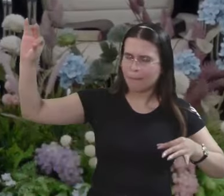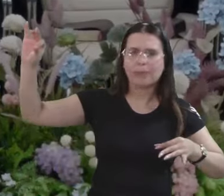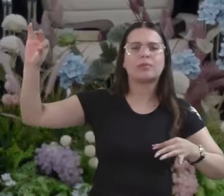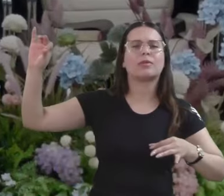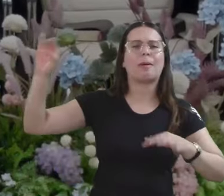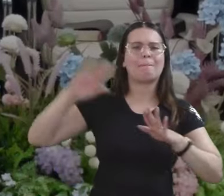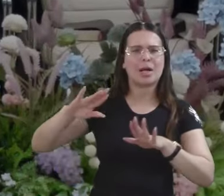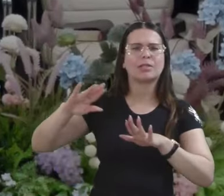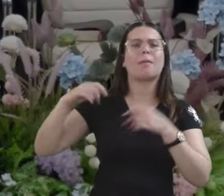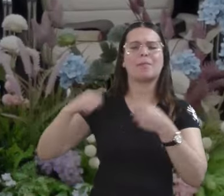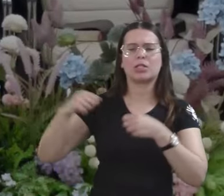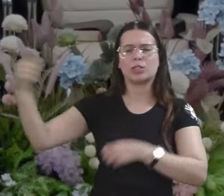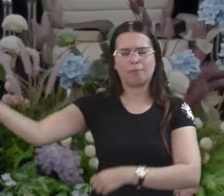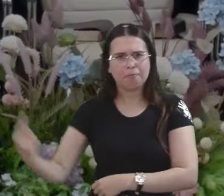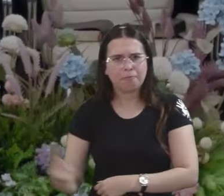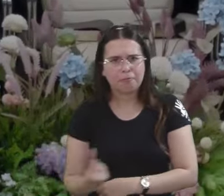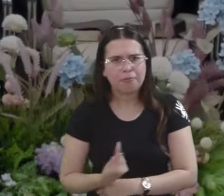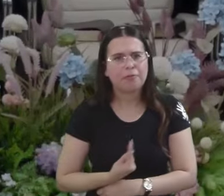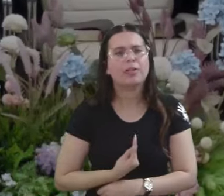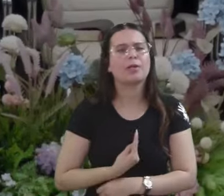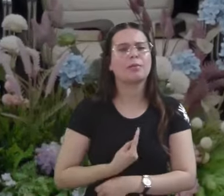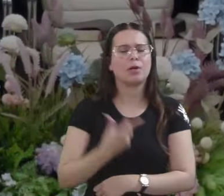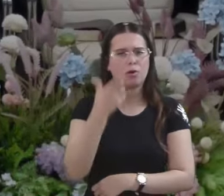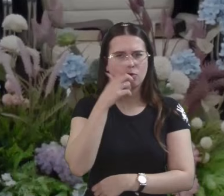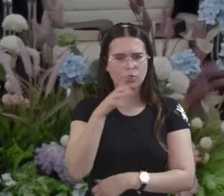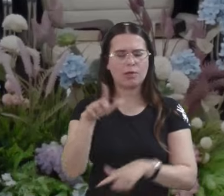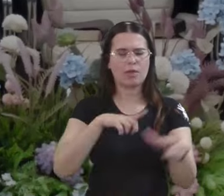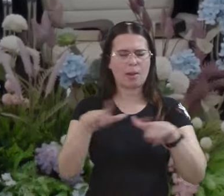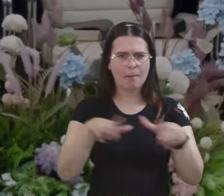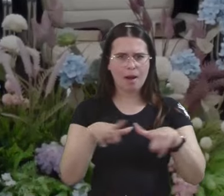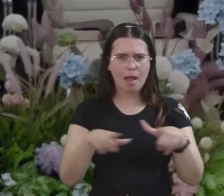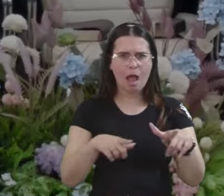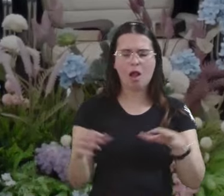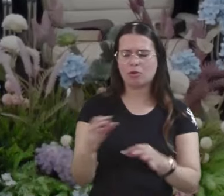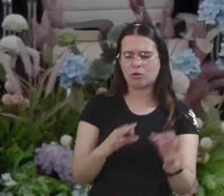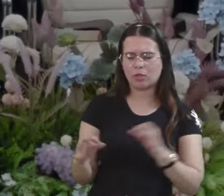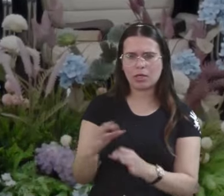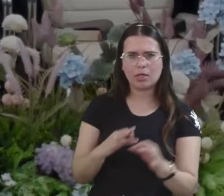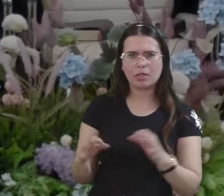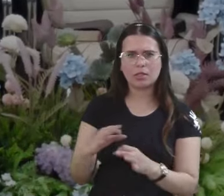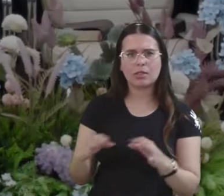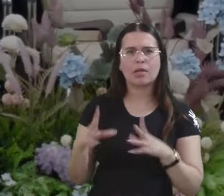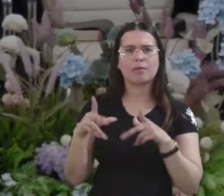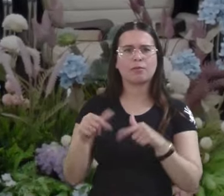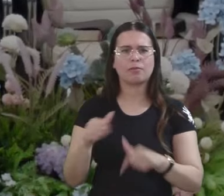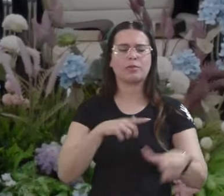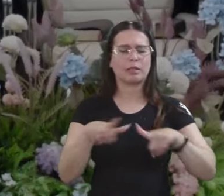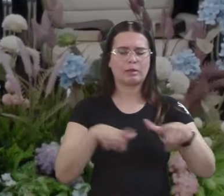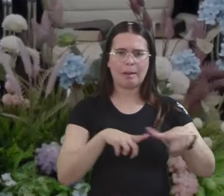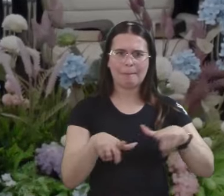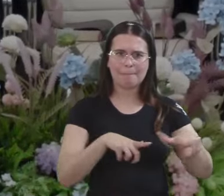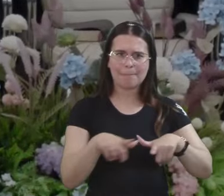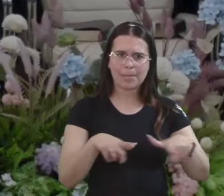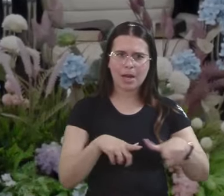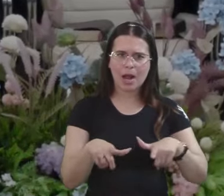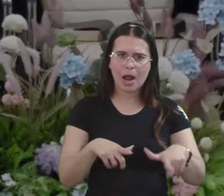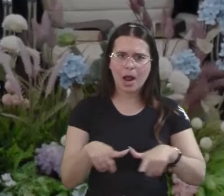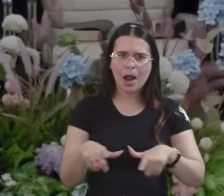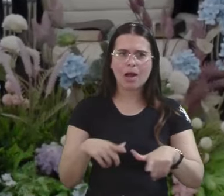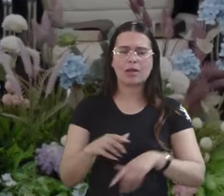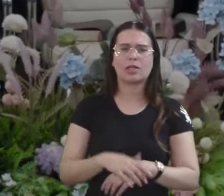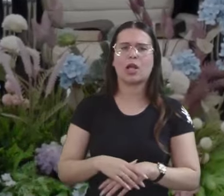igrejas, tem que correr para dar conta da administração regional, trabalha também na comissão